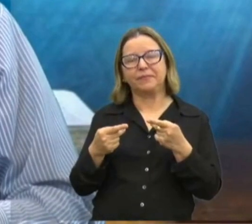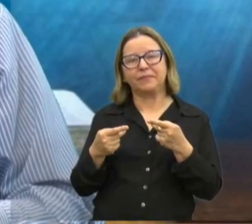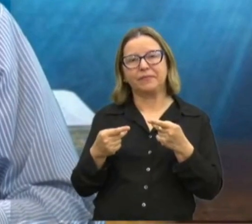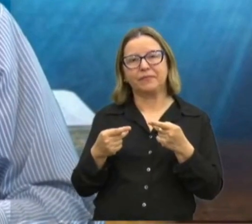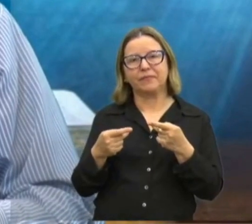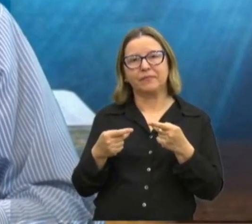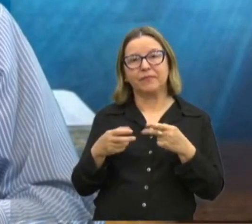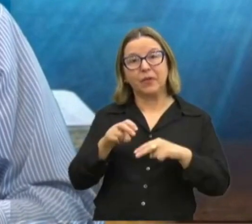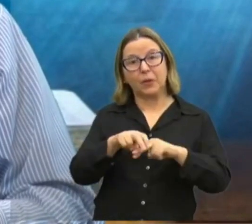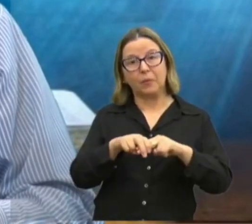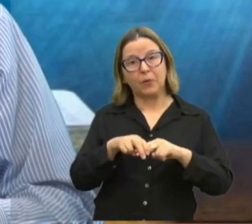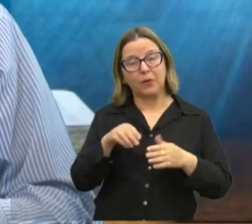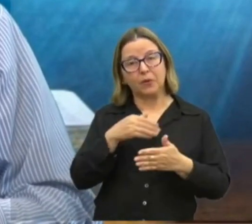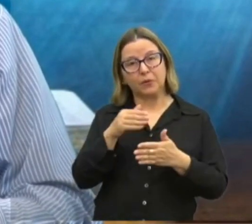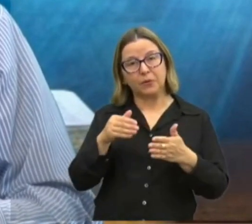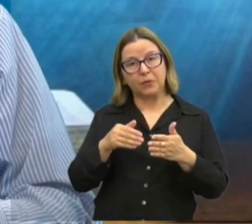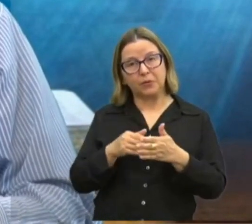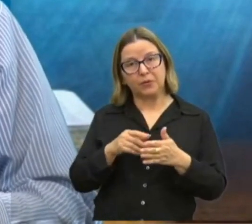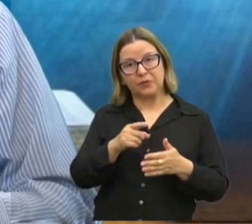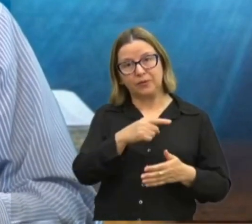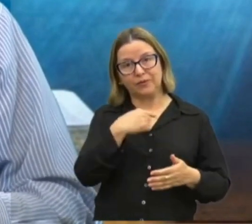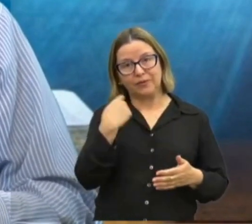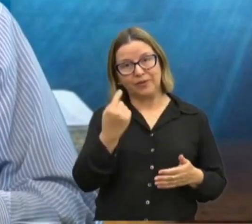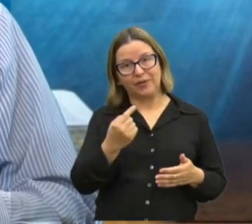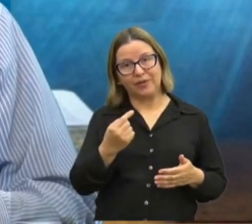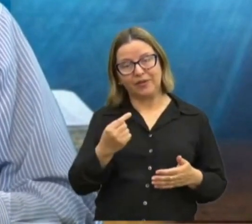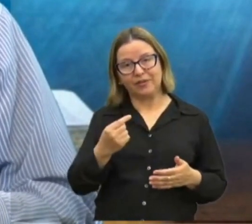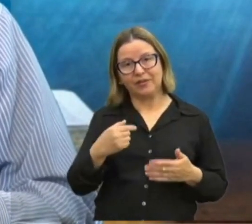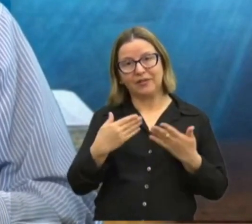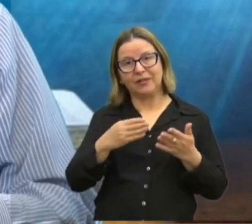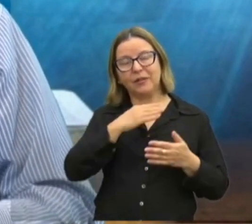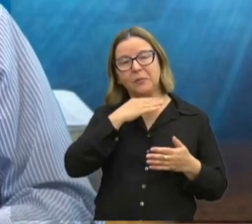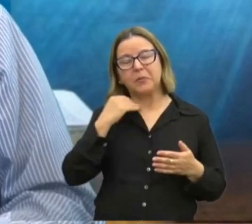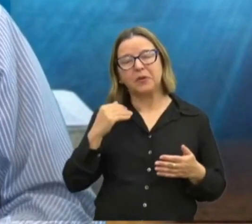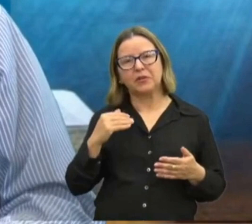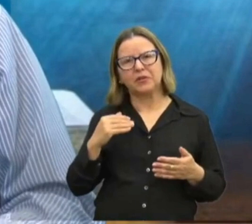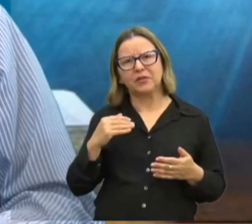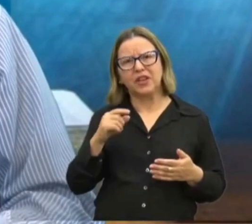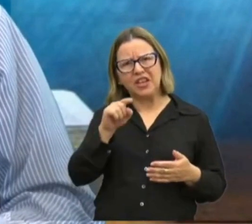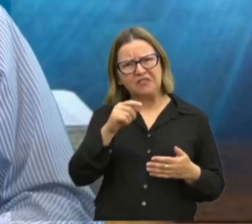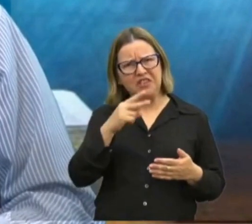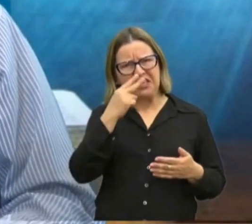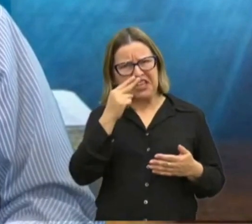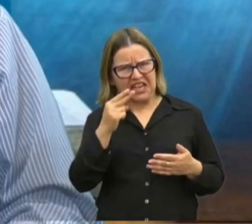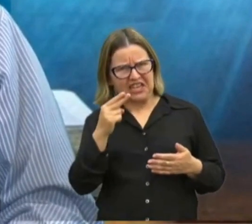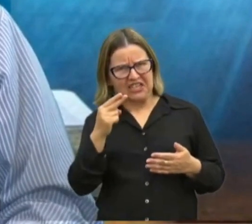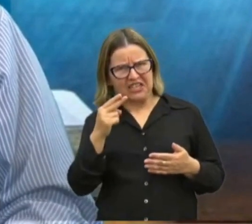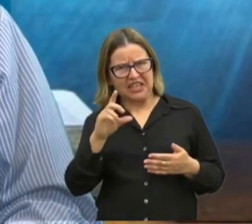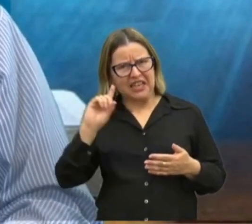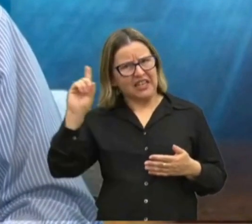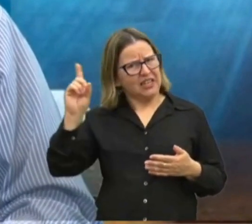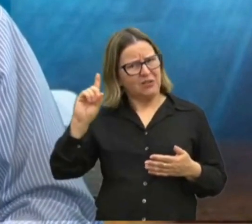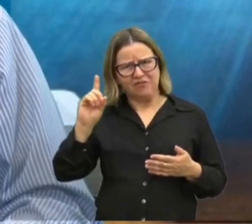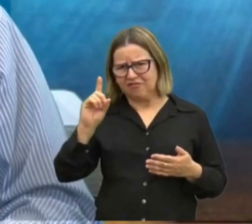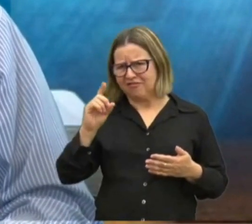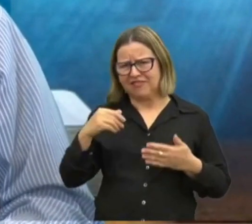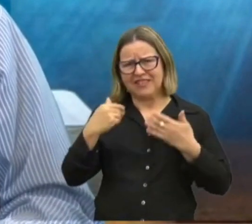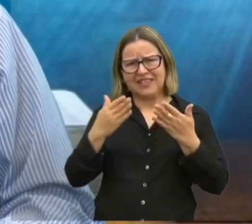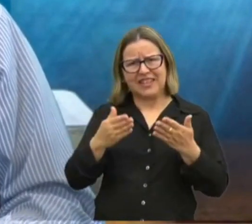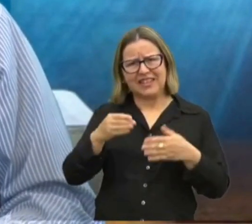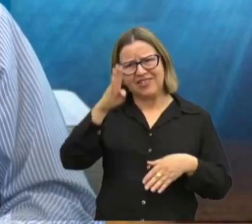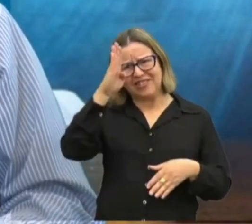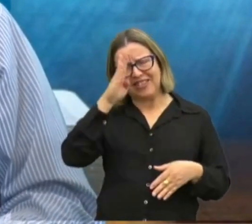por todos nós o entregou, porventura, não nos dará graciosamente com ele todas as